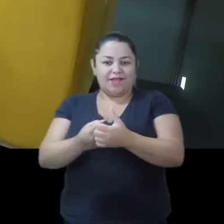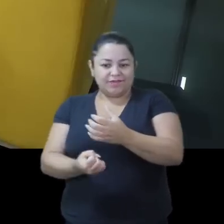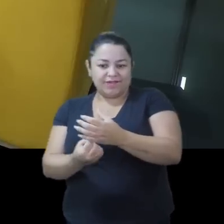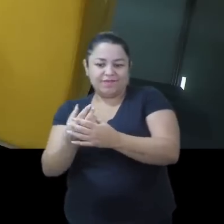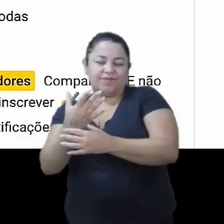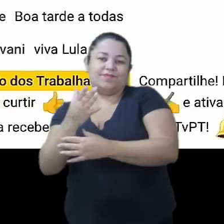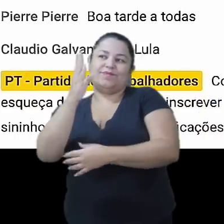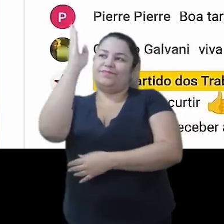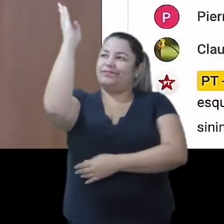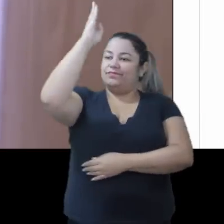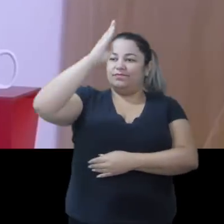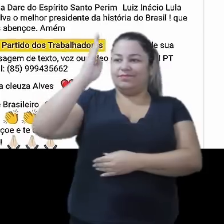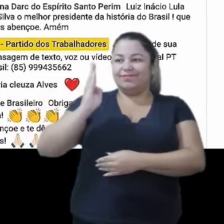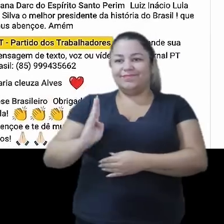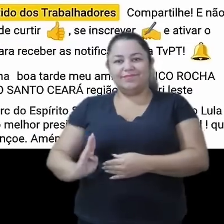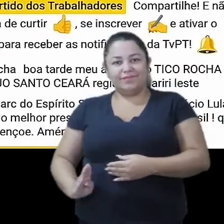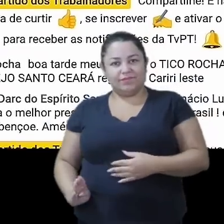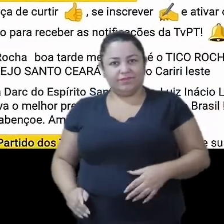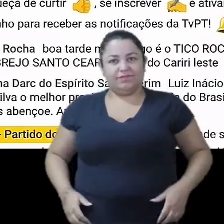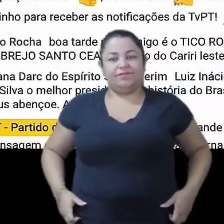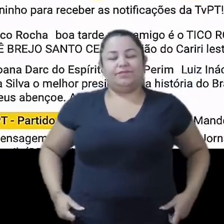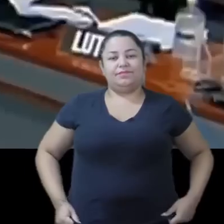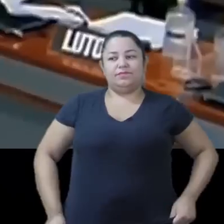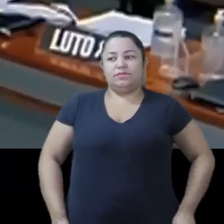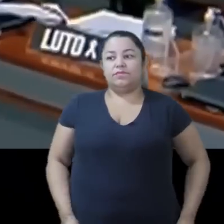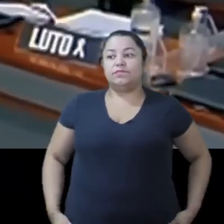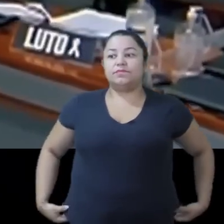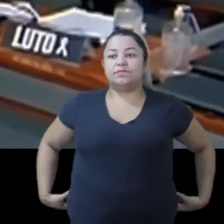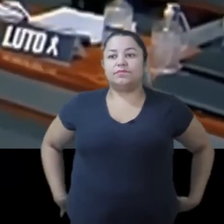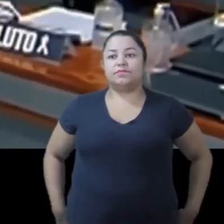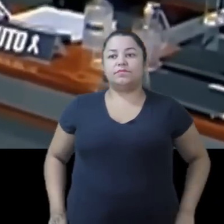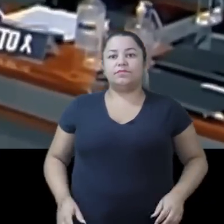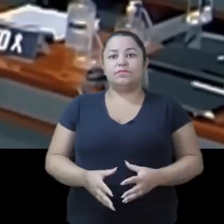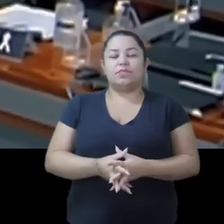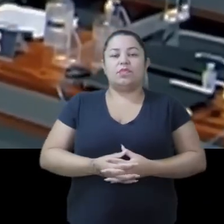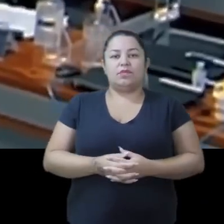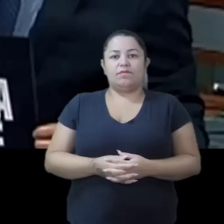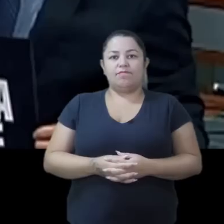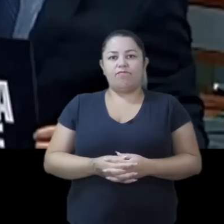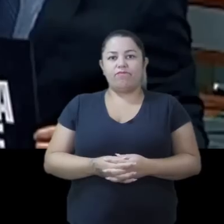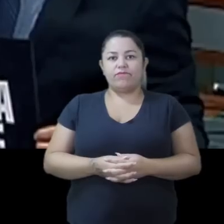mais perto dos brasileiros e das brasileiras.